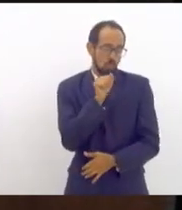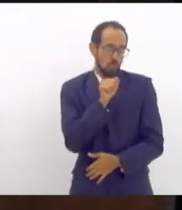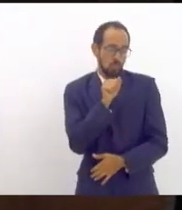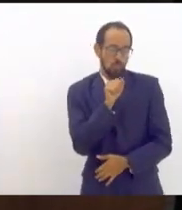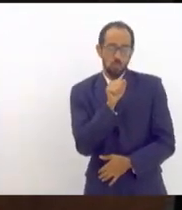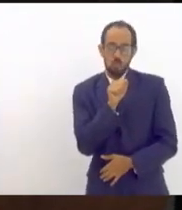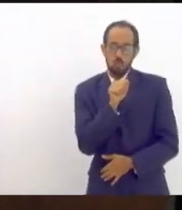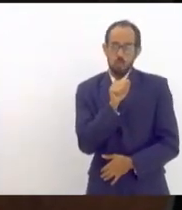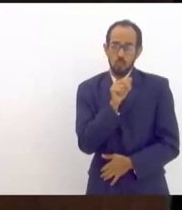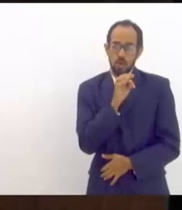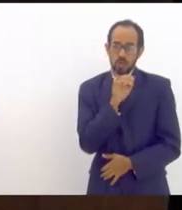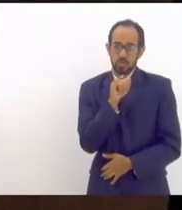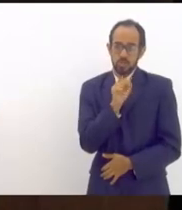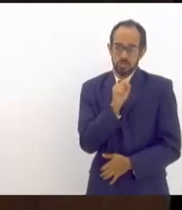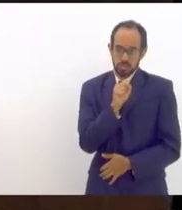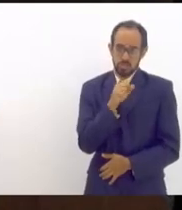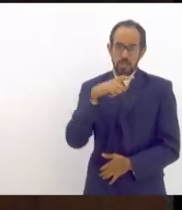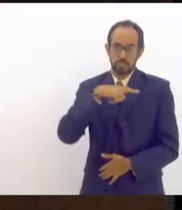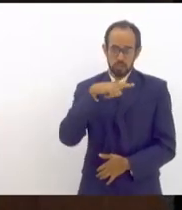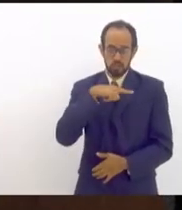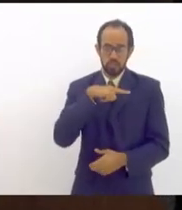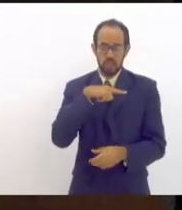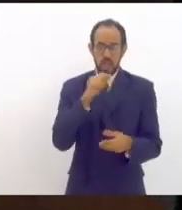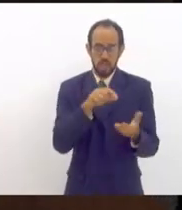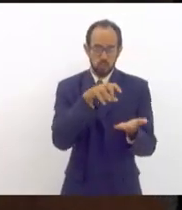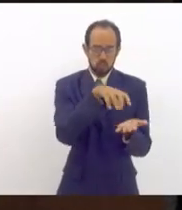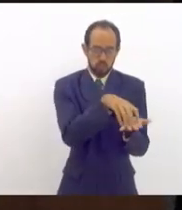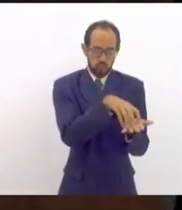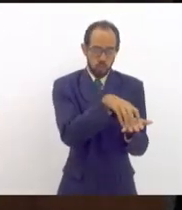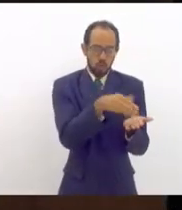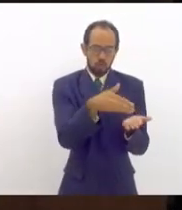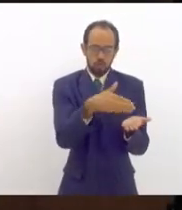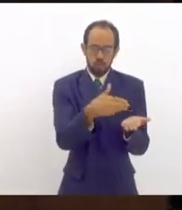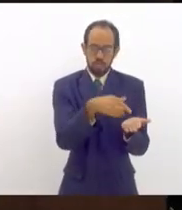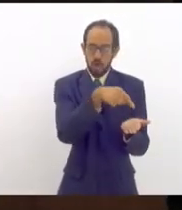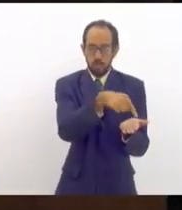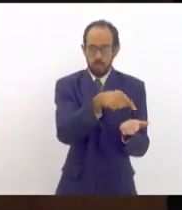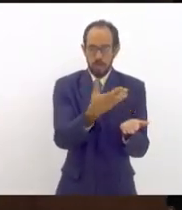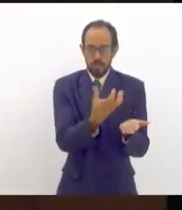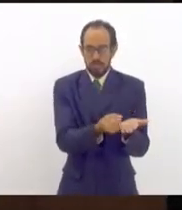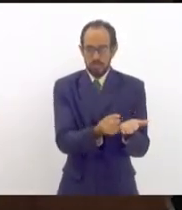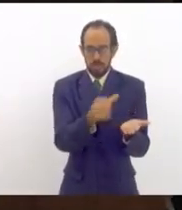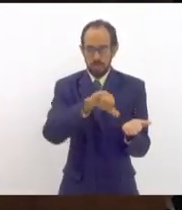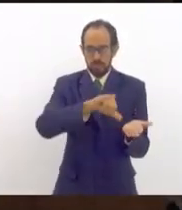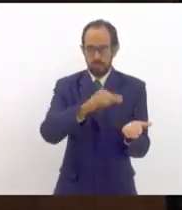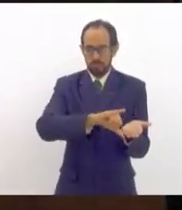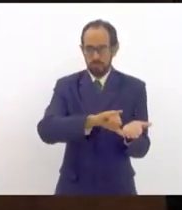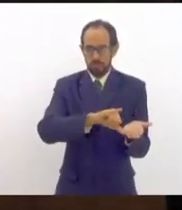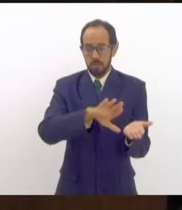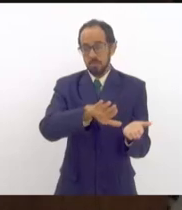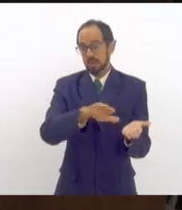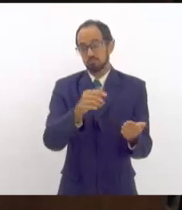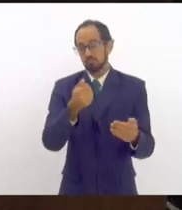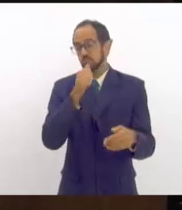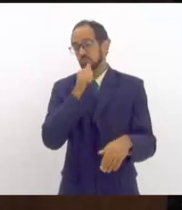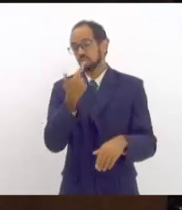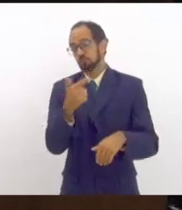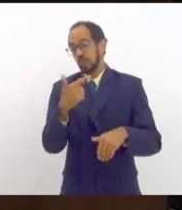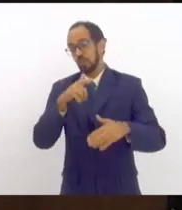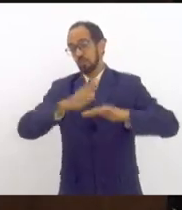a gente tem um polo industrial em Quatis que pode receber uma indústria química mas a cidade não tem mão de obra qualificada para esse